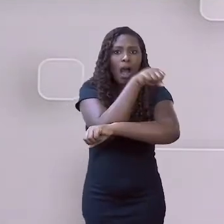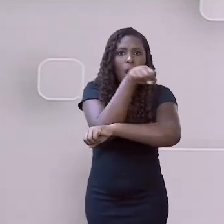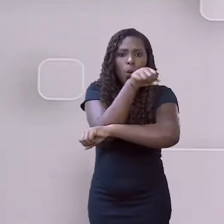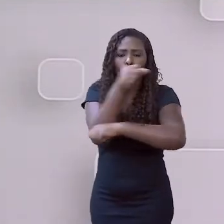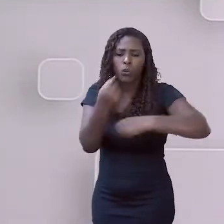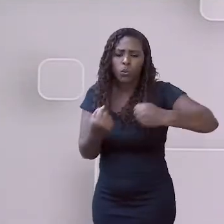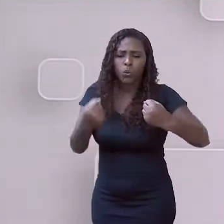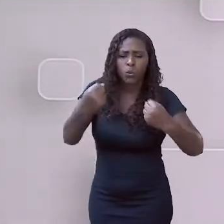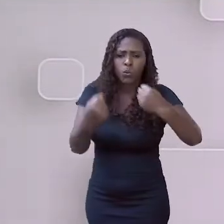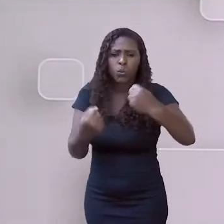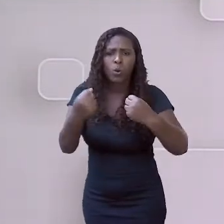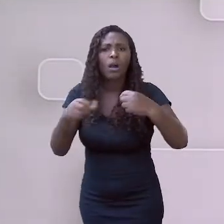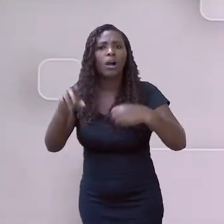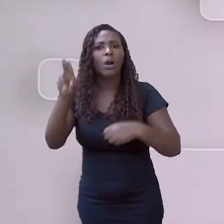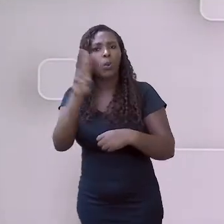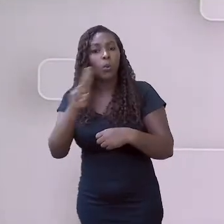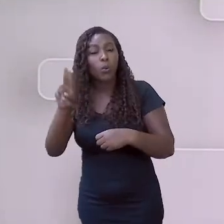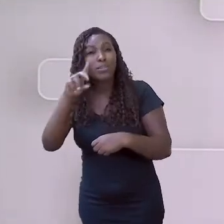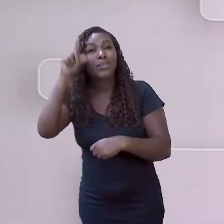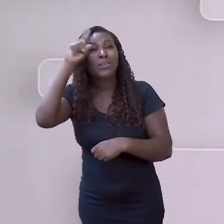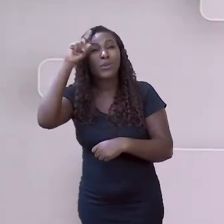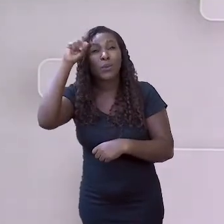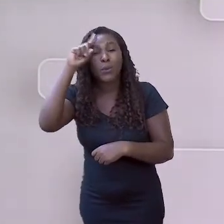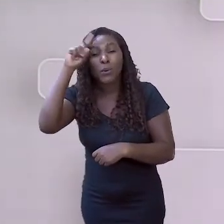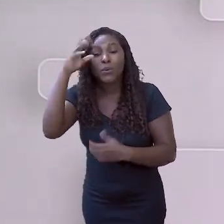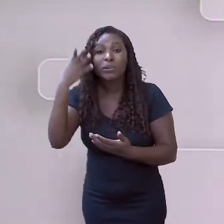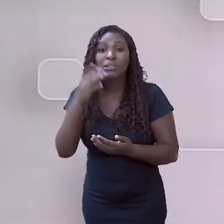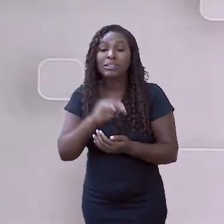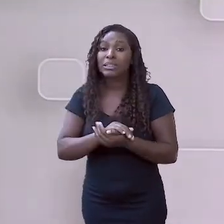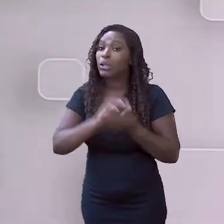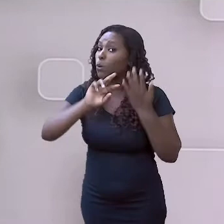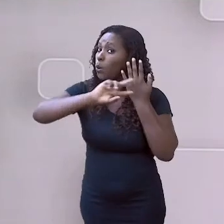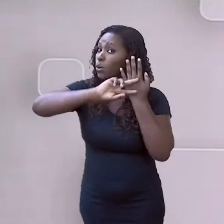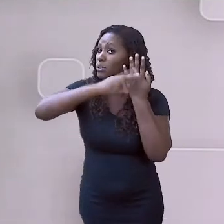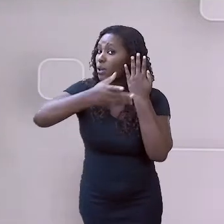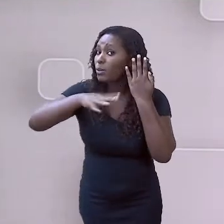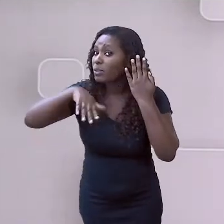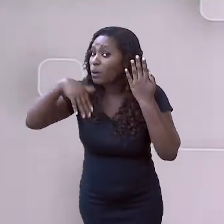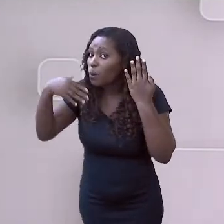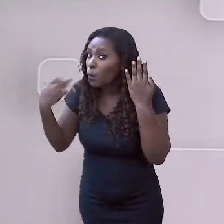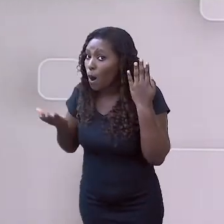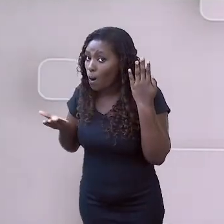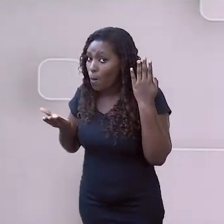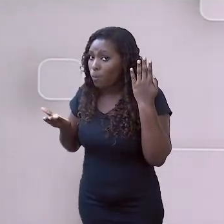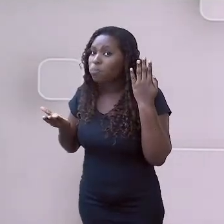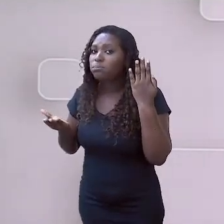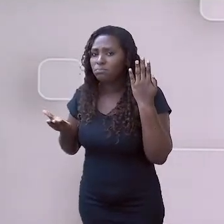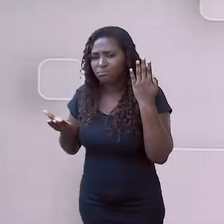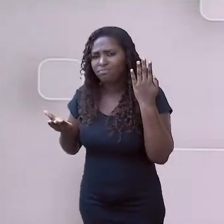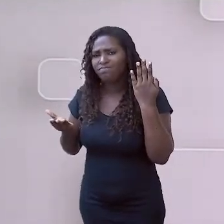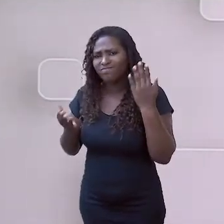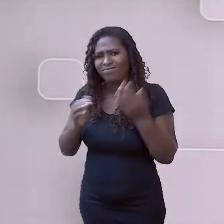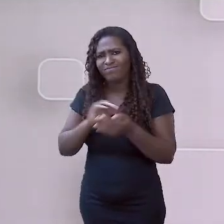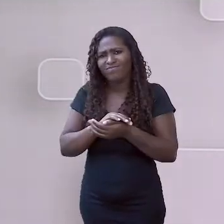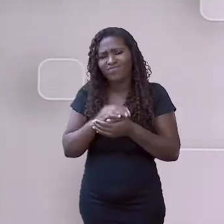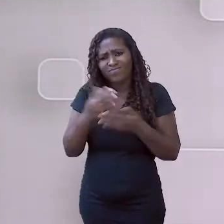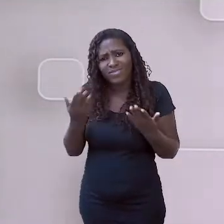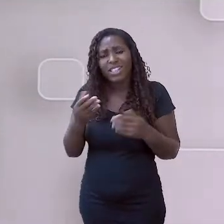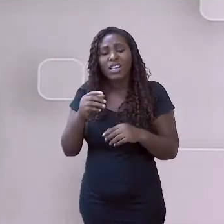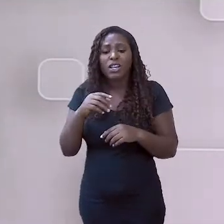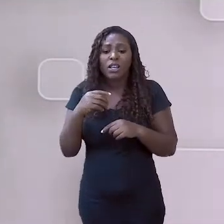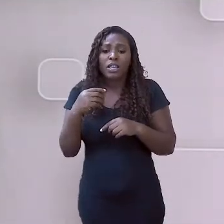quê? Então o mundo hoje, ele busca novas fontes de energia. Por quê?